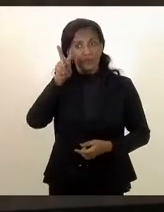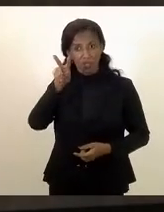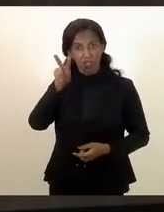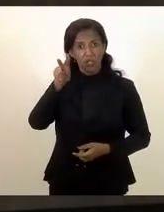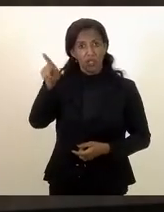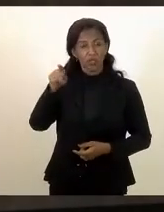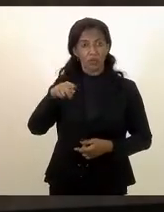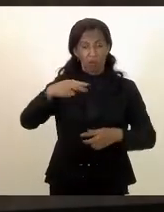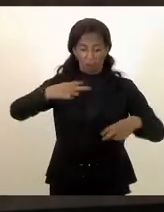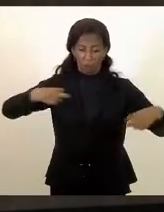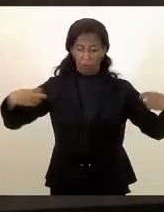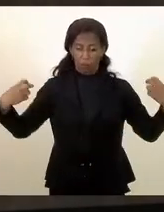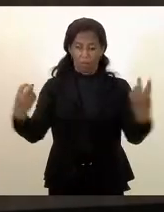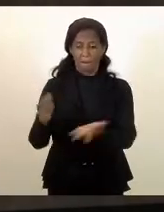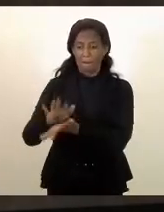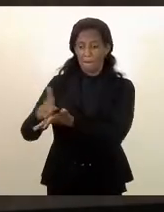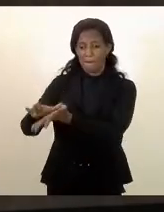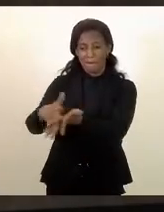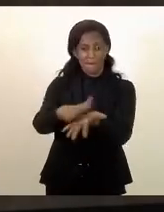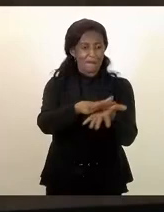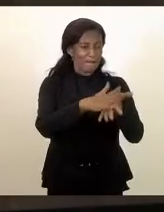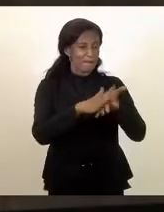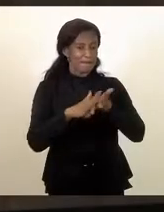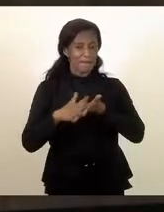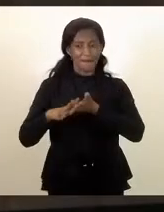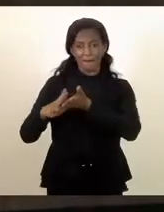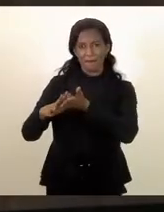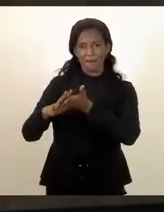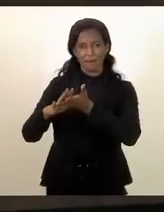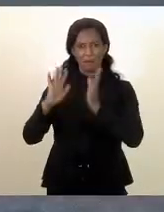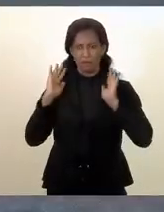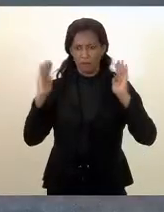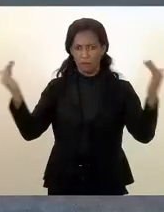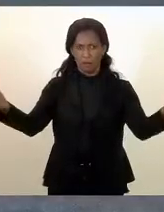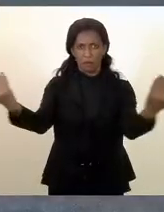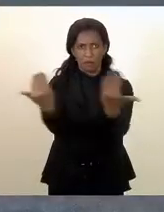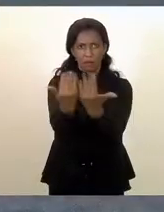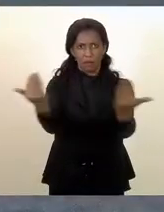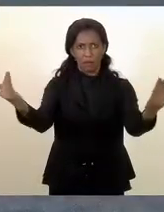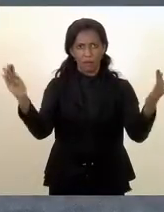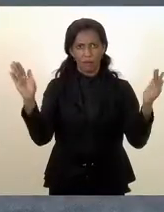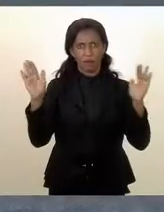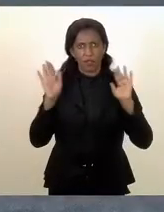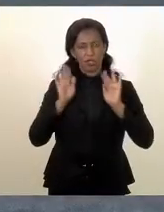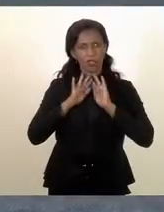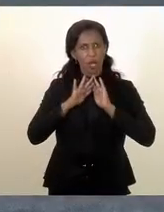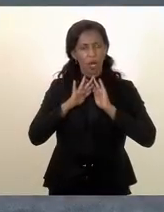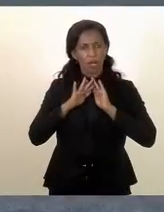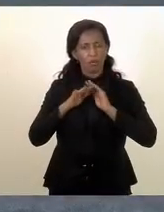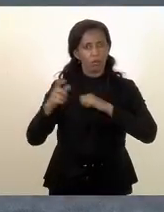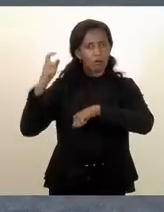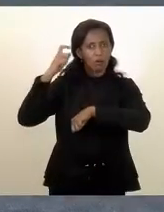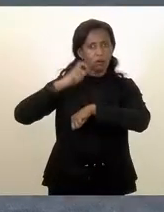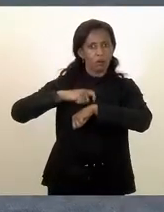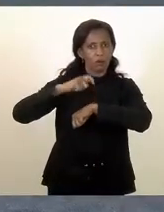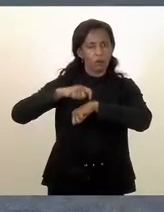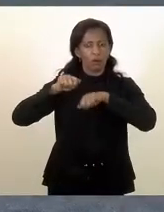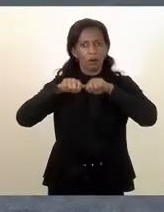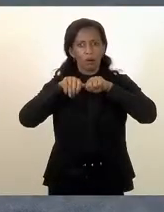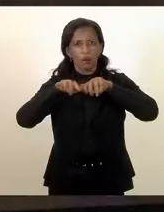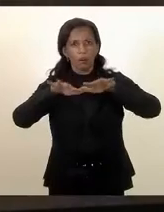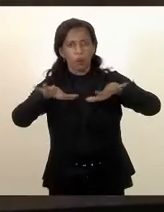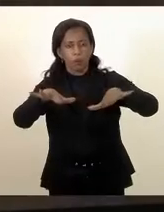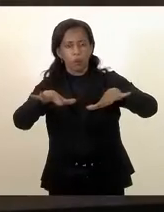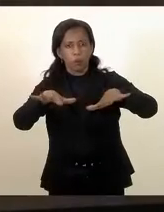em rodas de samba dentro de ambientes fechados em plena pandemia quando